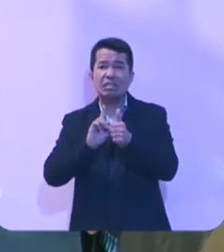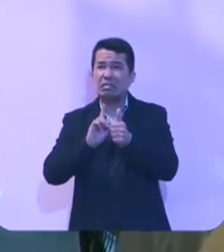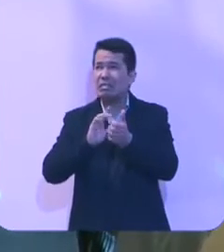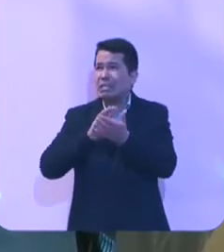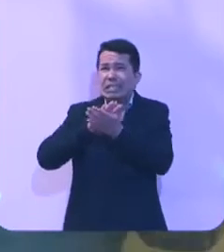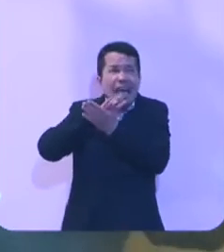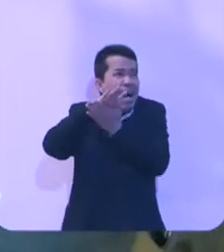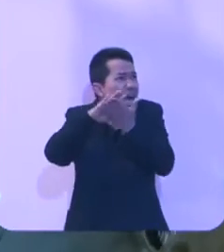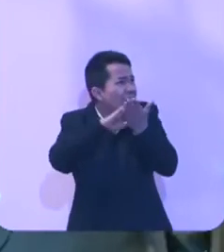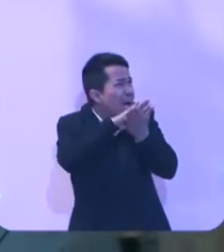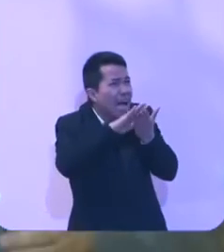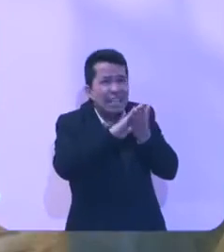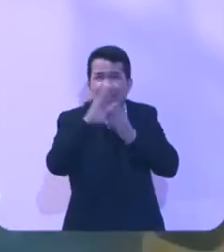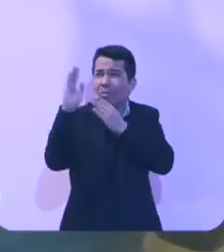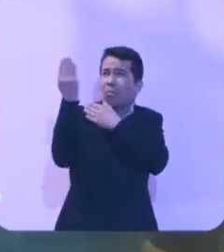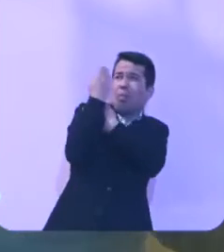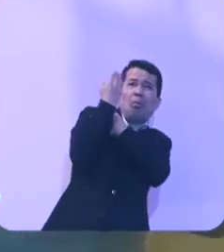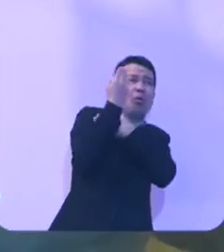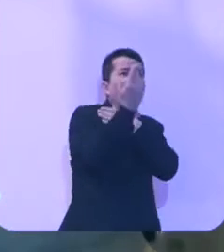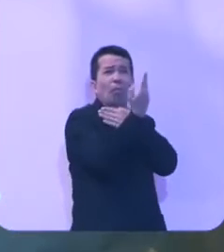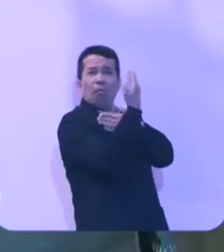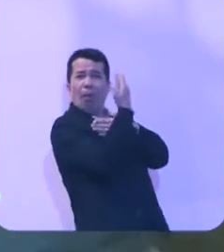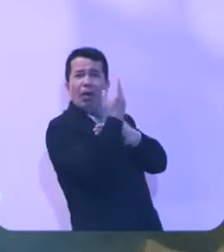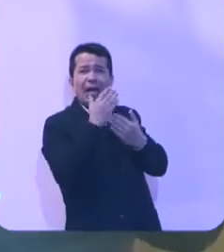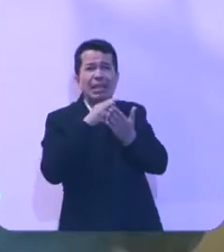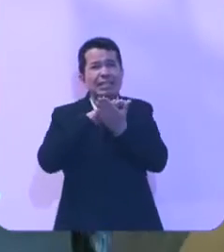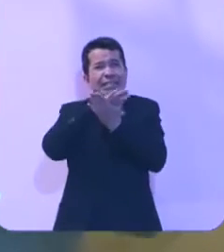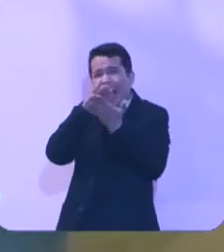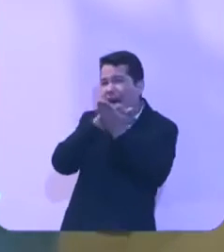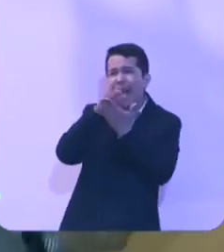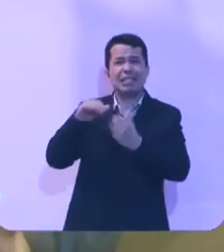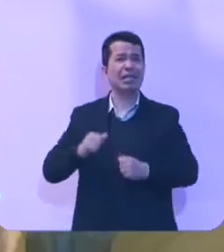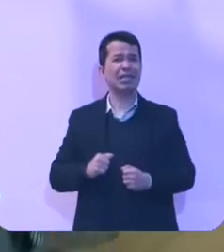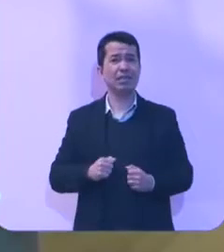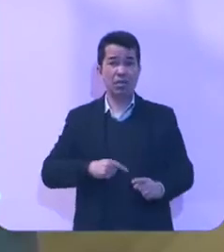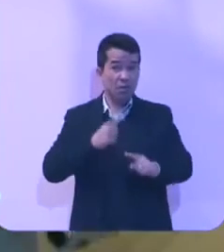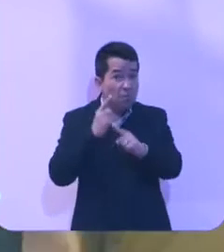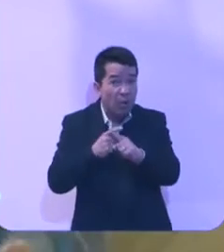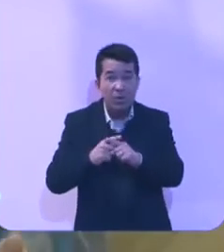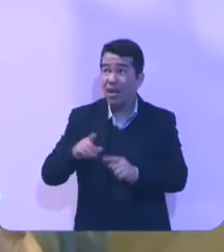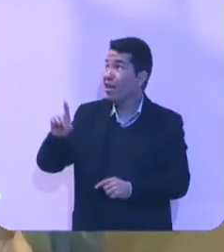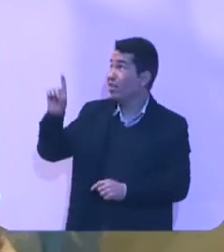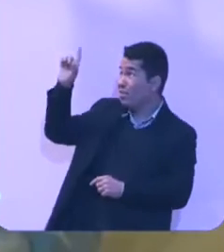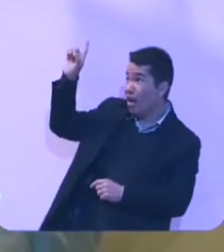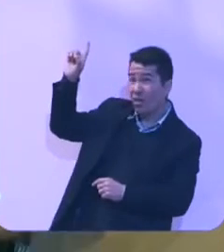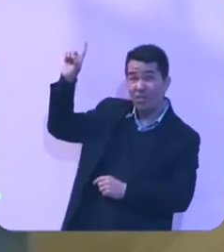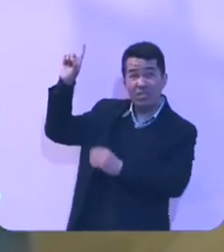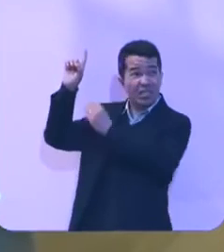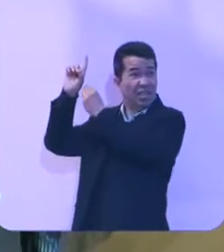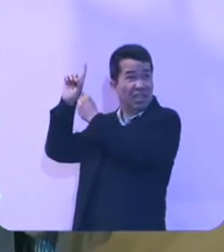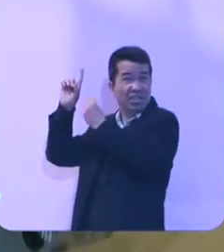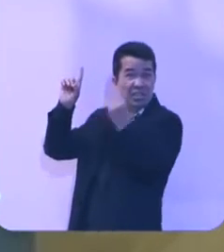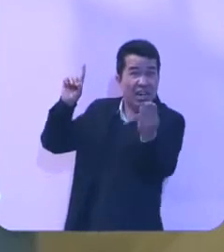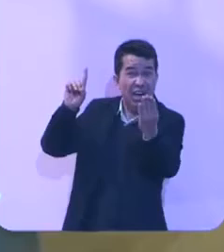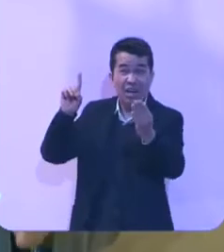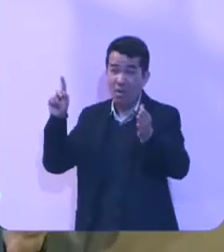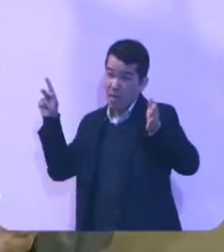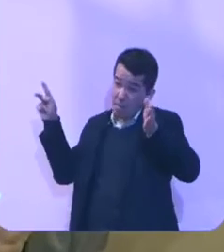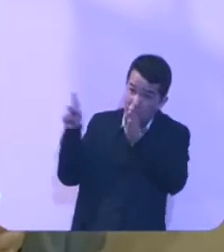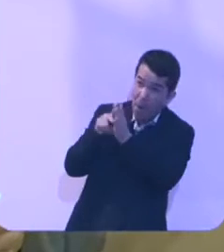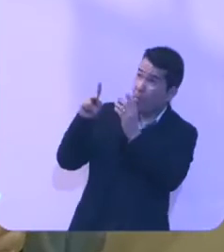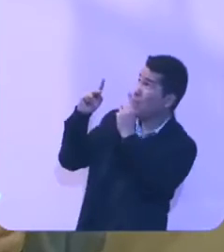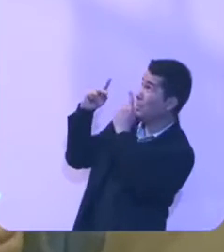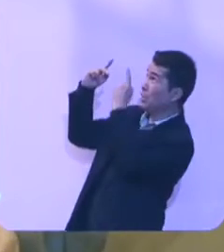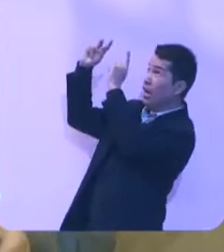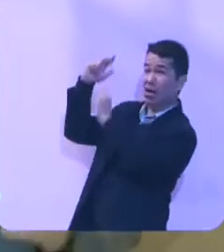vencer? Ninguém, porque Ele nem mesmo deixou de entregar o próprio Filho, mas o ofereceu por